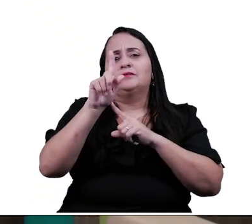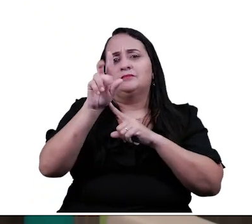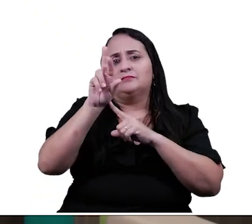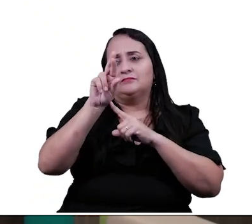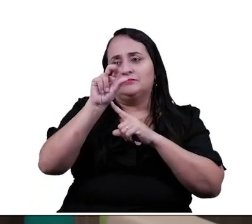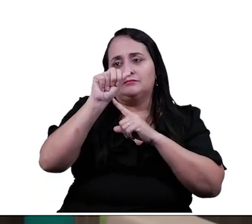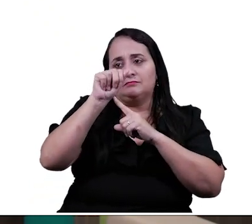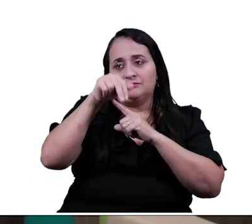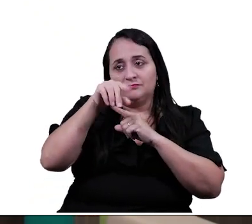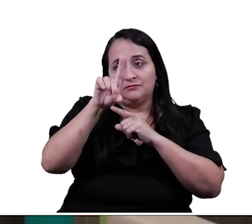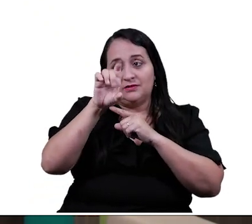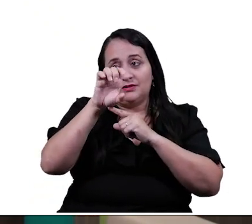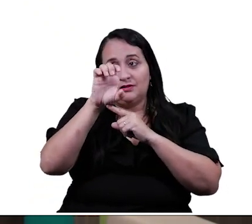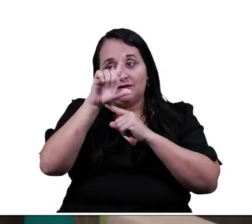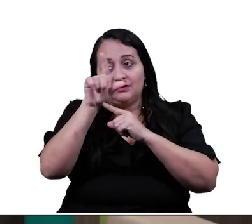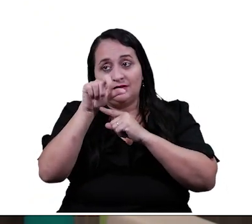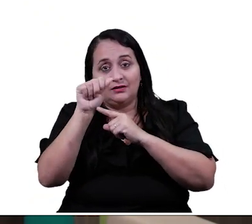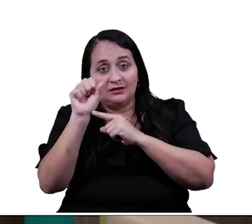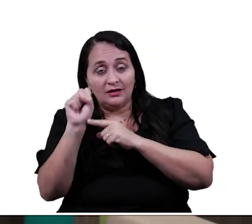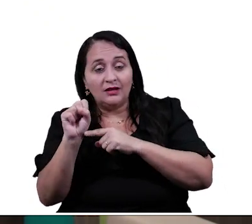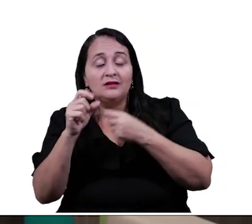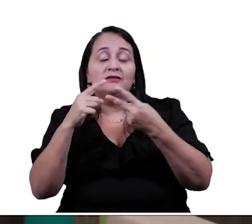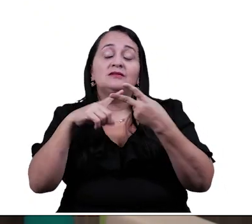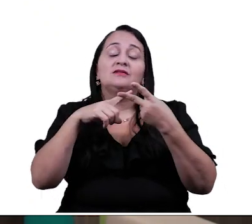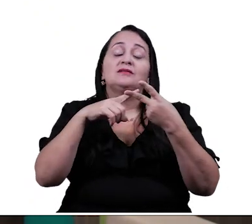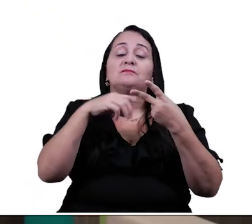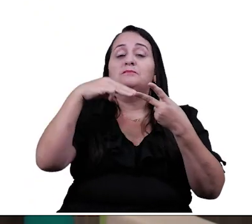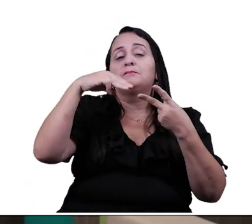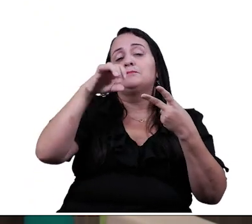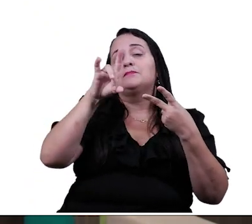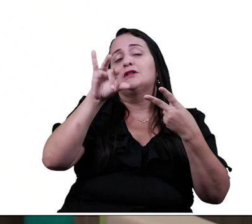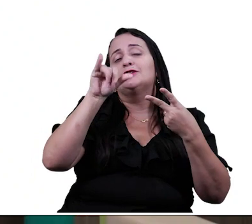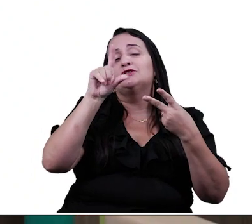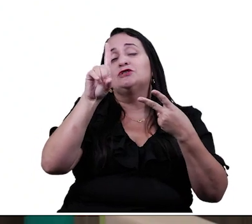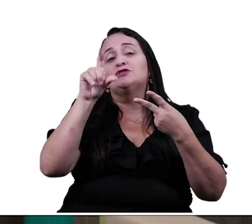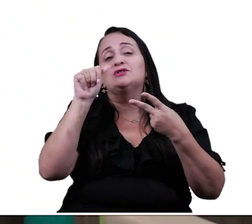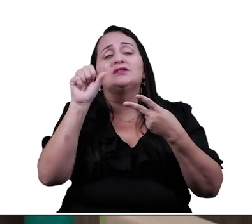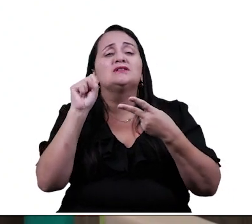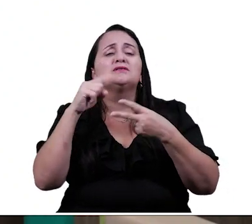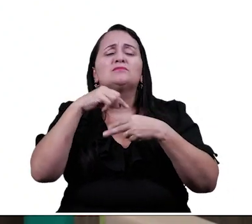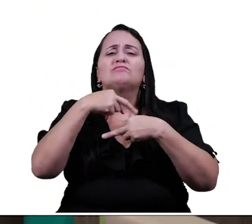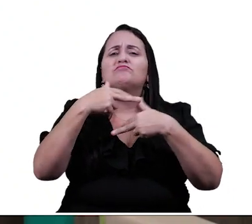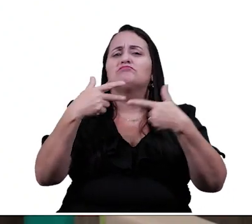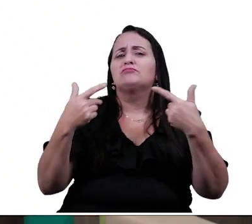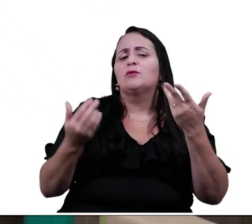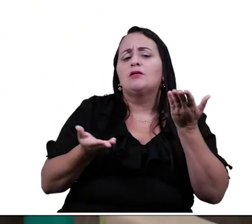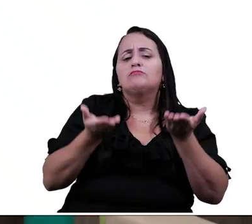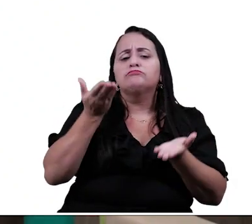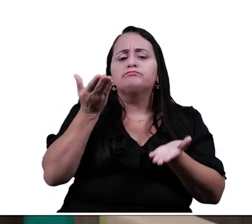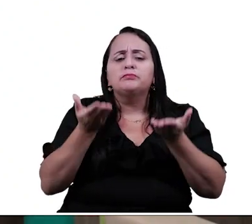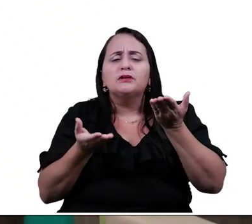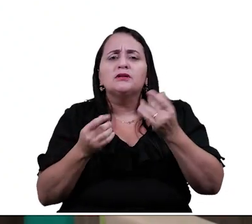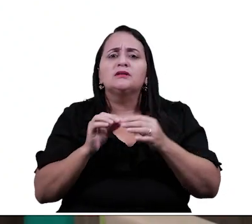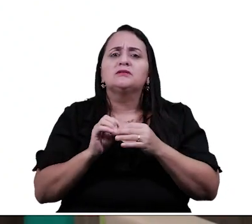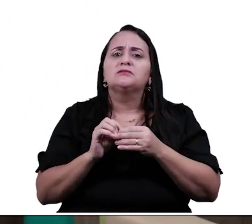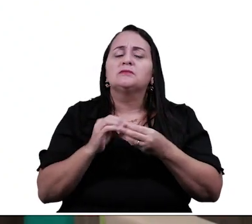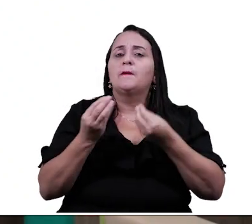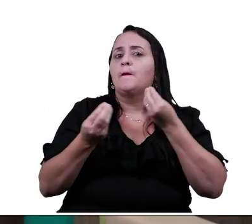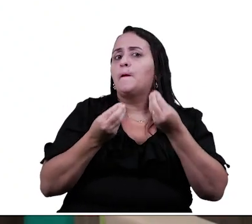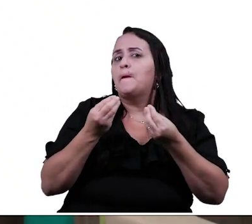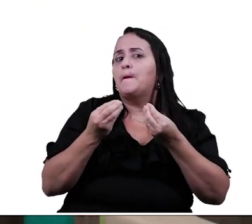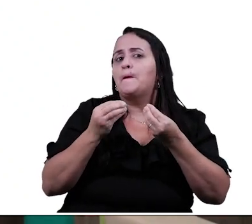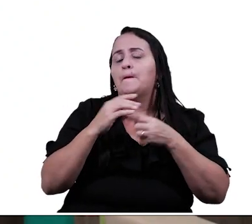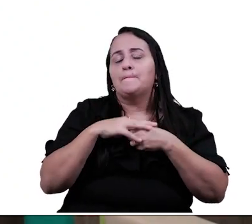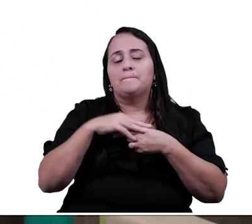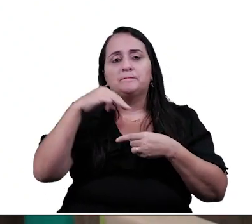medidas. Afinal de contas, um lugar que vende de tudo e que também vende de várias formas é